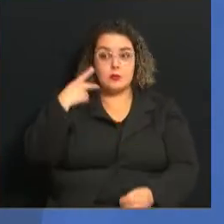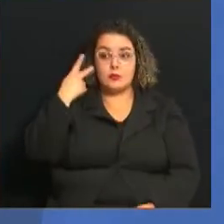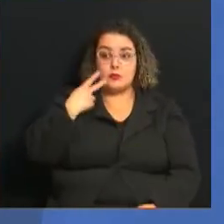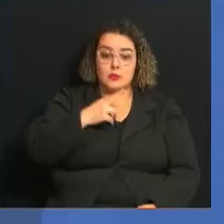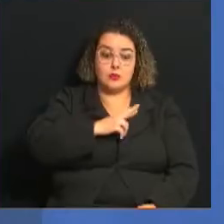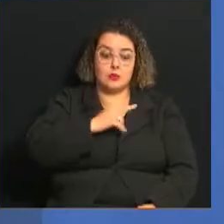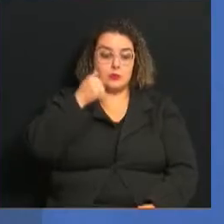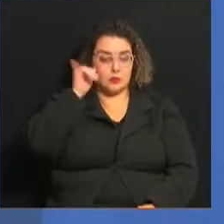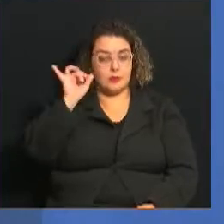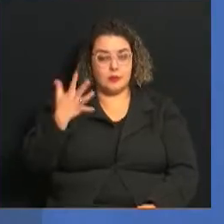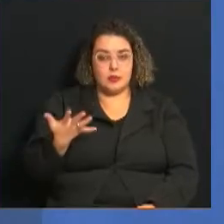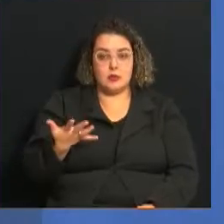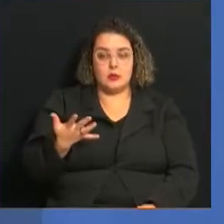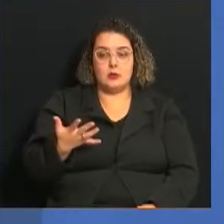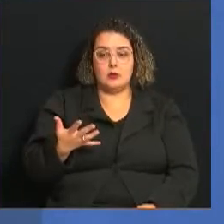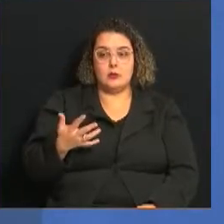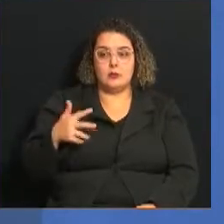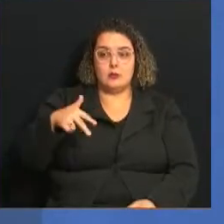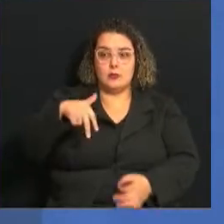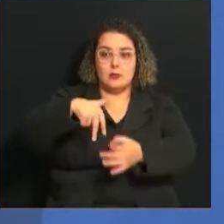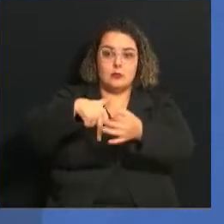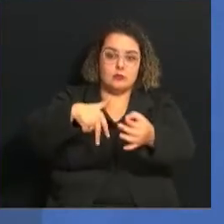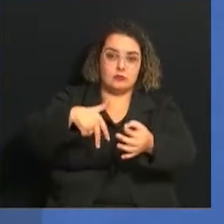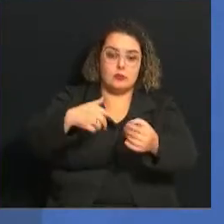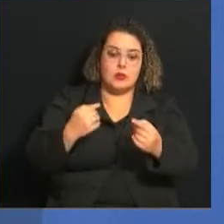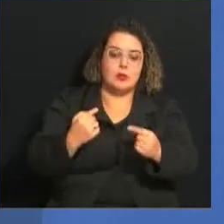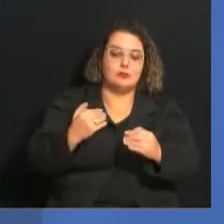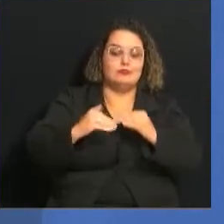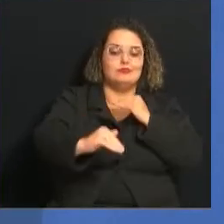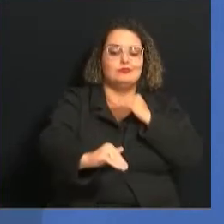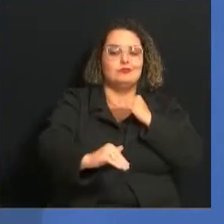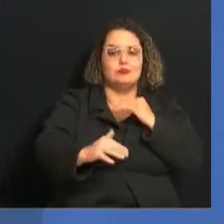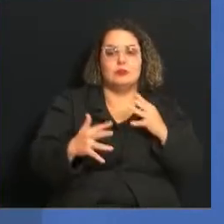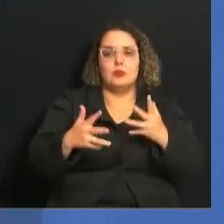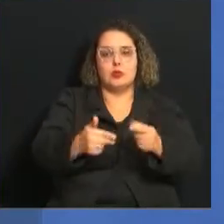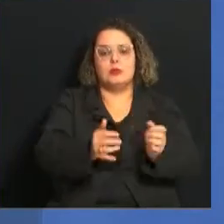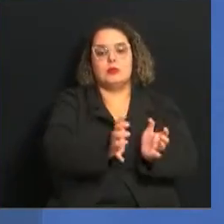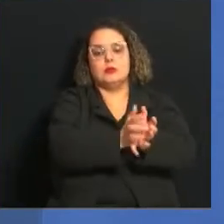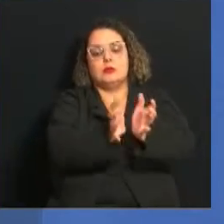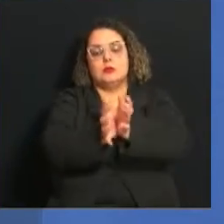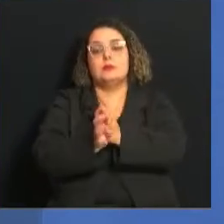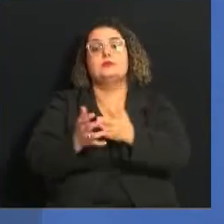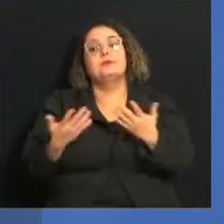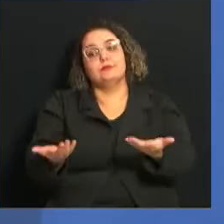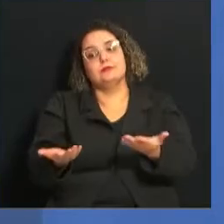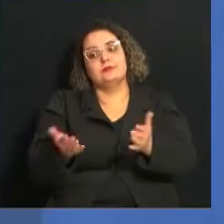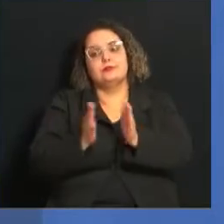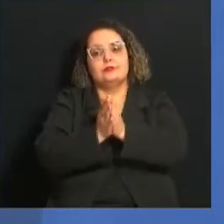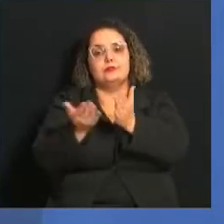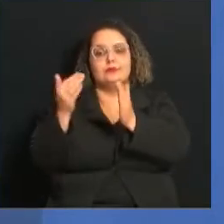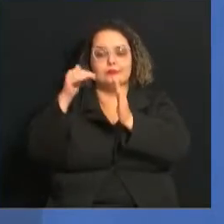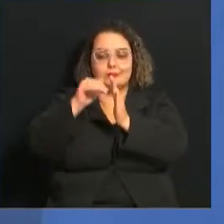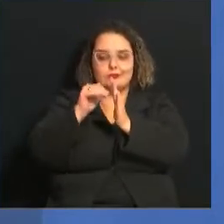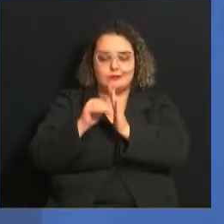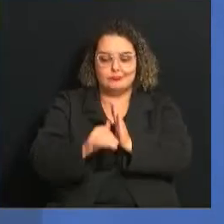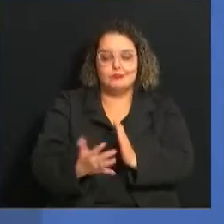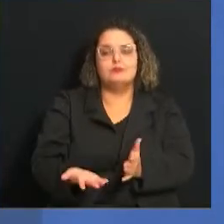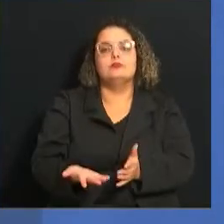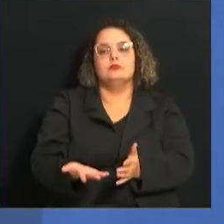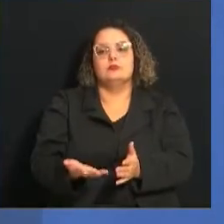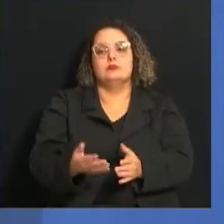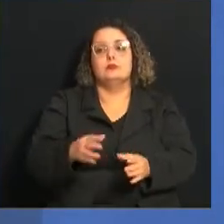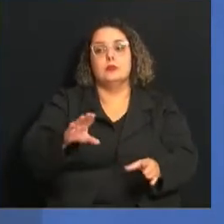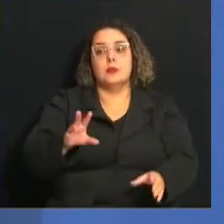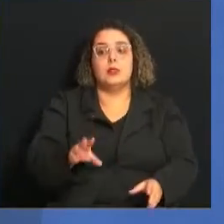Búfalo receberam parecer contrário das comissões. E com isso, elas foram arquivadas. E a emenda de Rossini